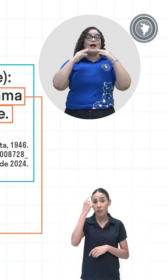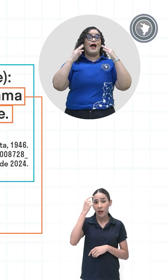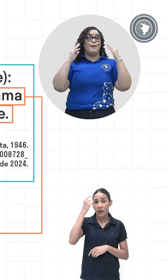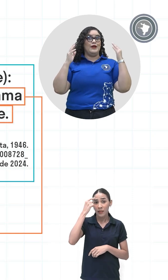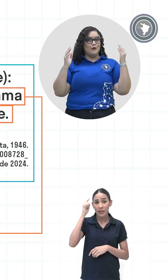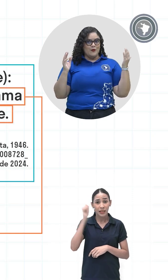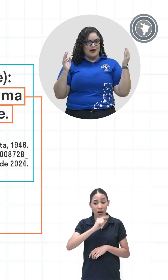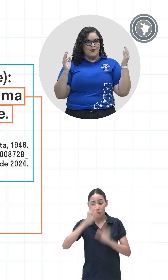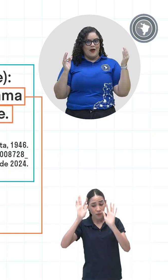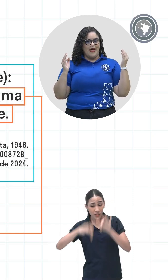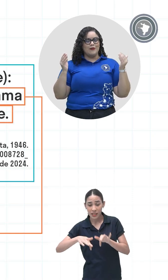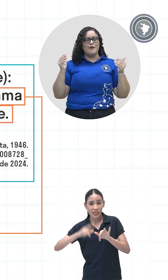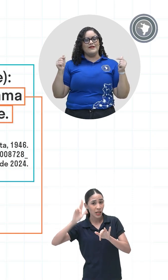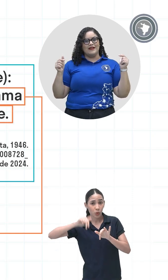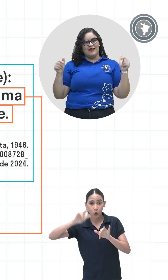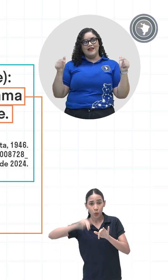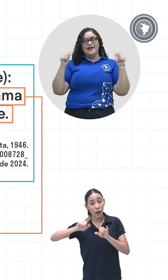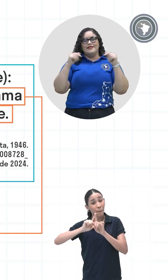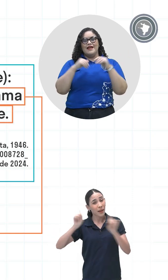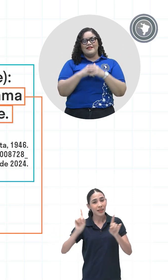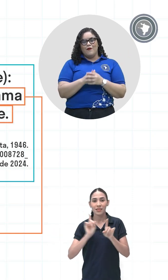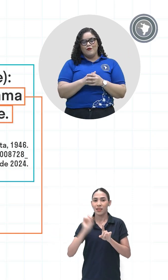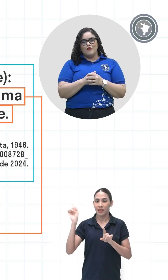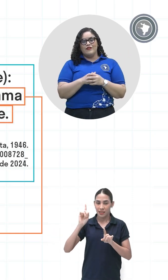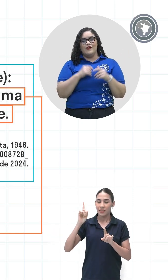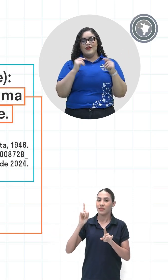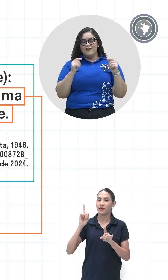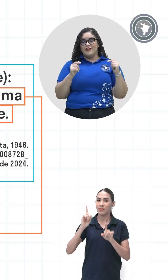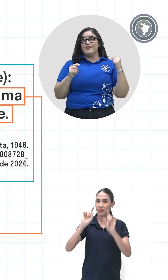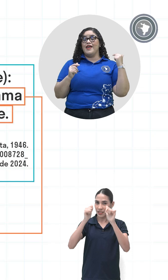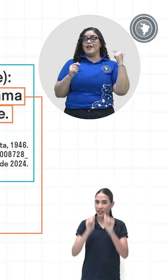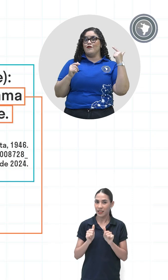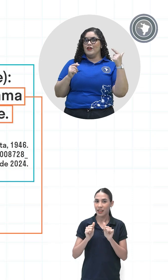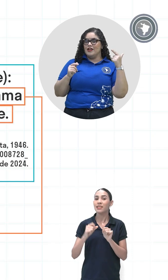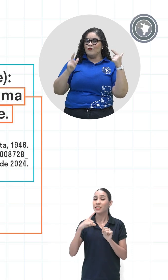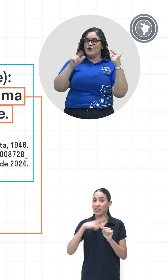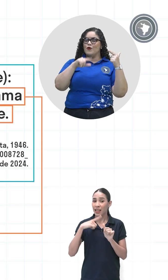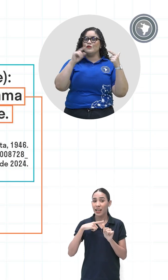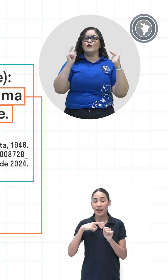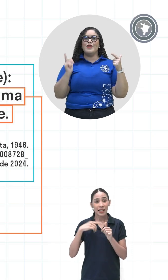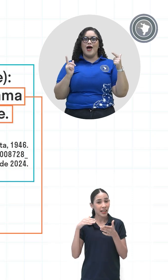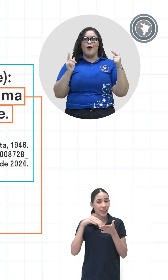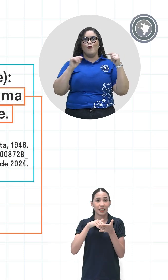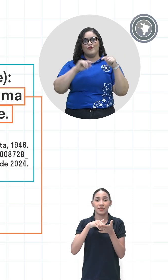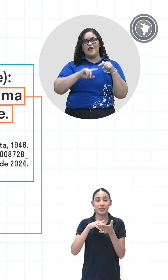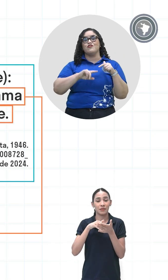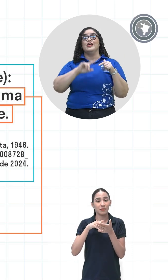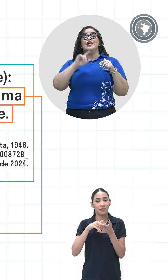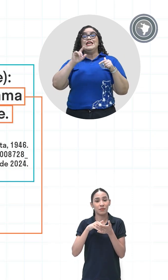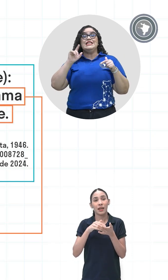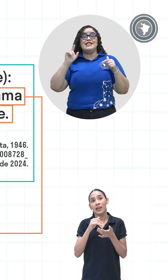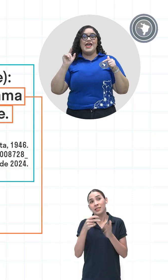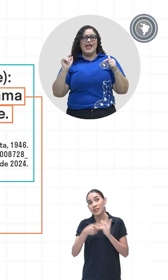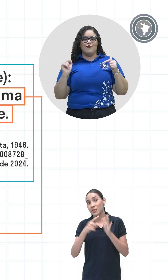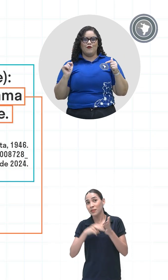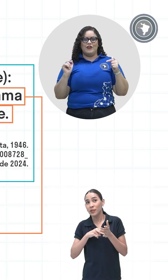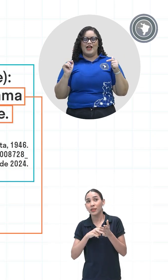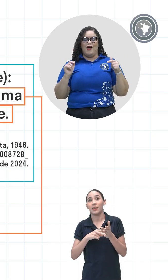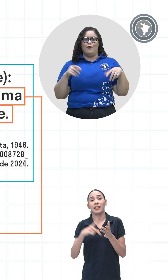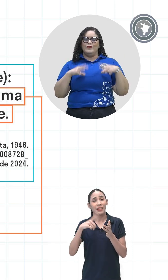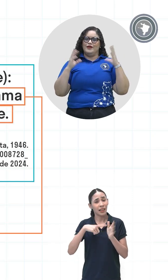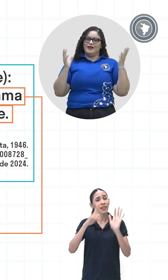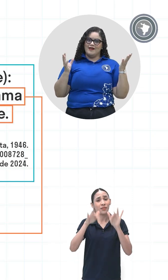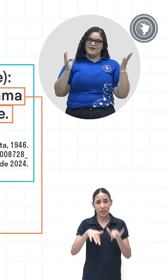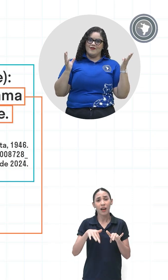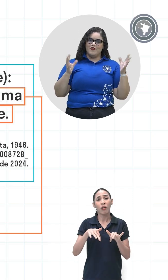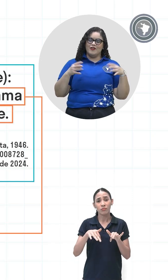não acaba nunca, correto? Mas aqui, nessa construção, ele diz que é infinito enquanto durar, ou seja, tem um